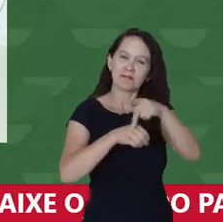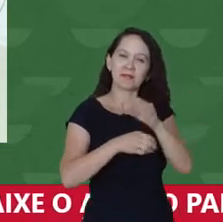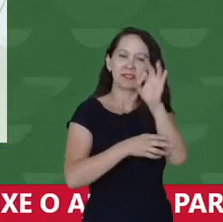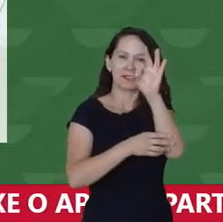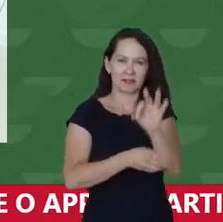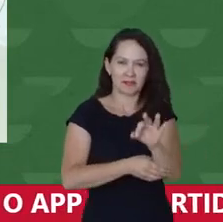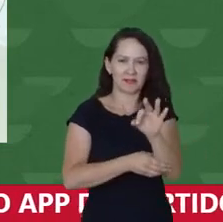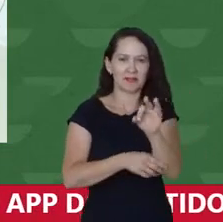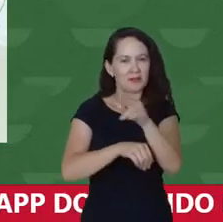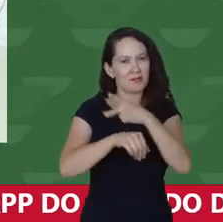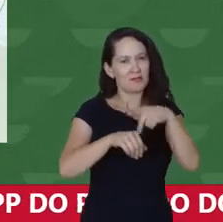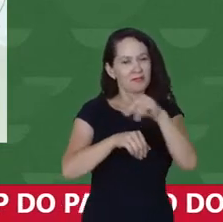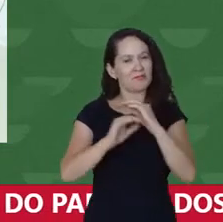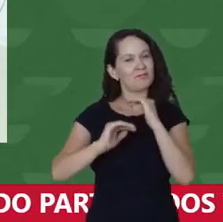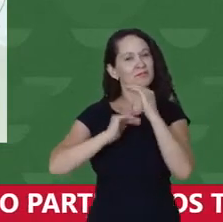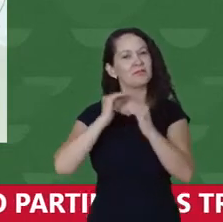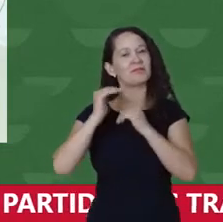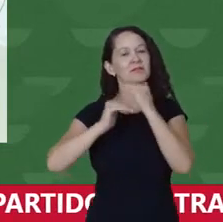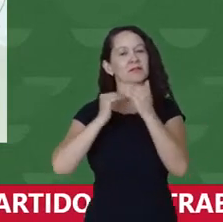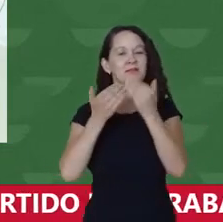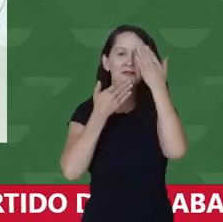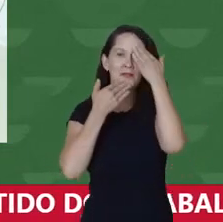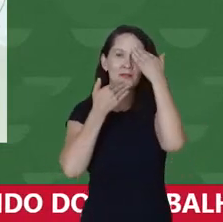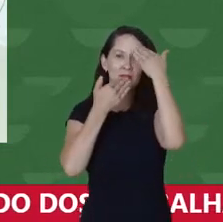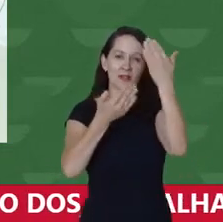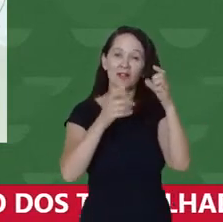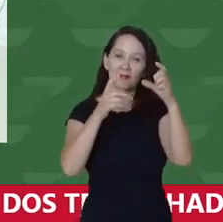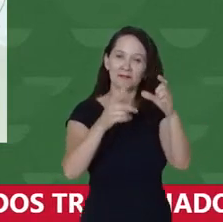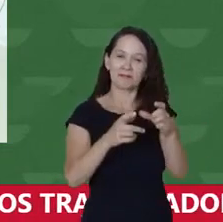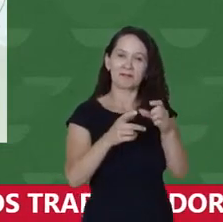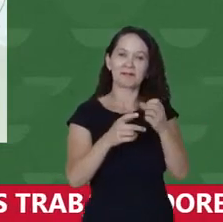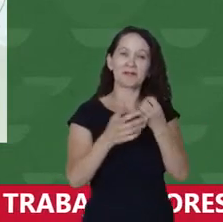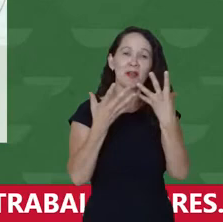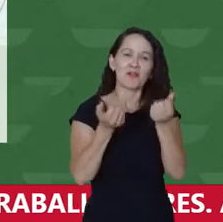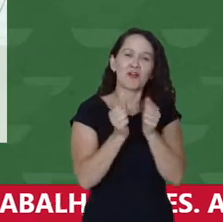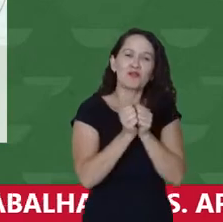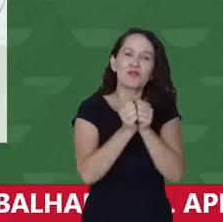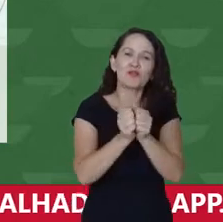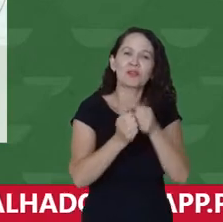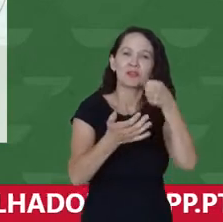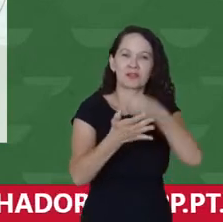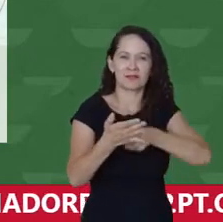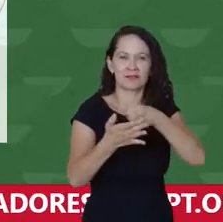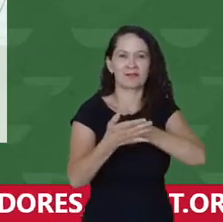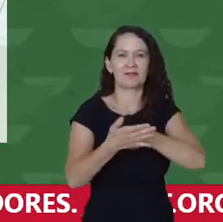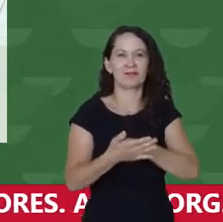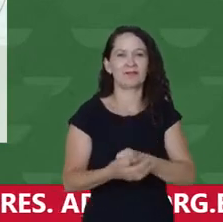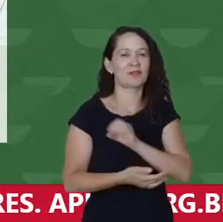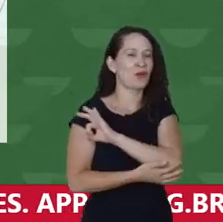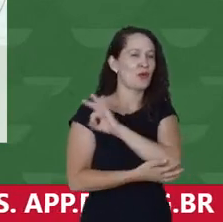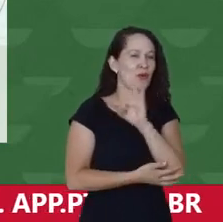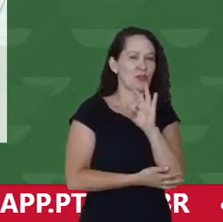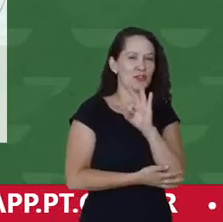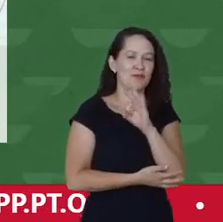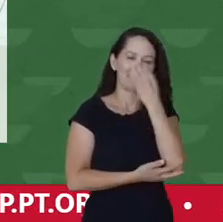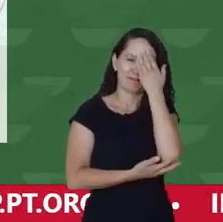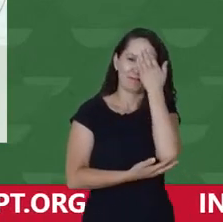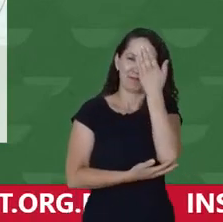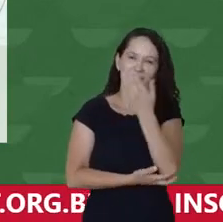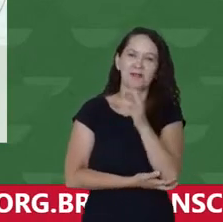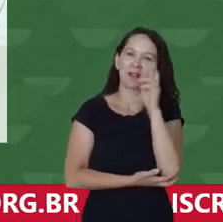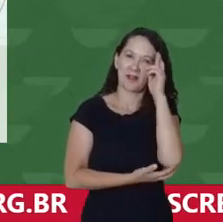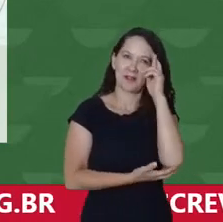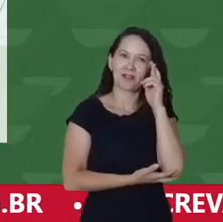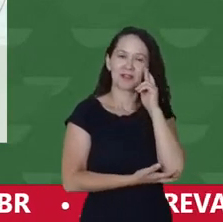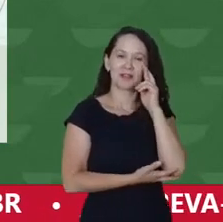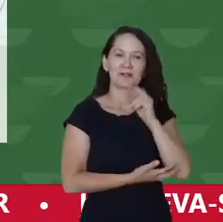decente, um país com desenvolvimento. Obrigada pelo espaço e vamos juntos nessa luta. Ótimo, Silvana. Obrigado. Rosilene